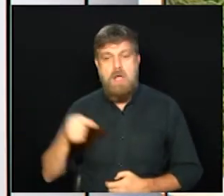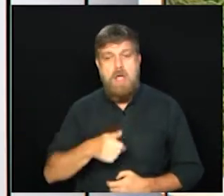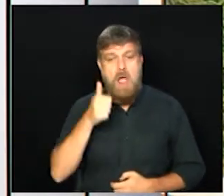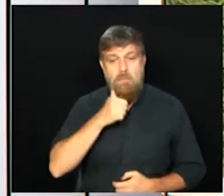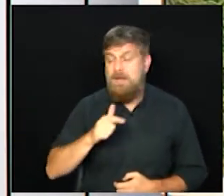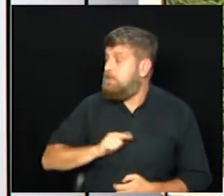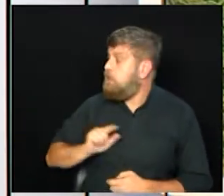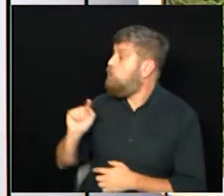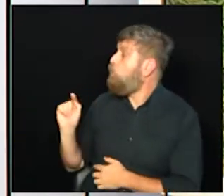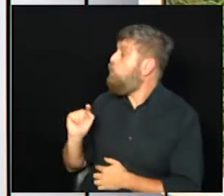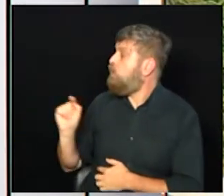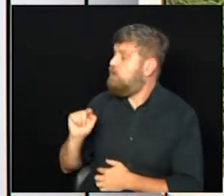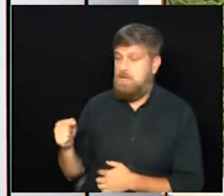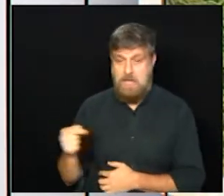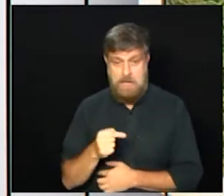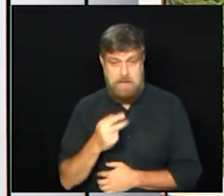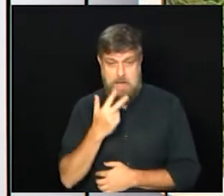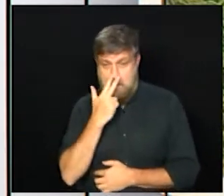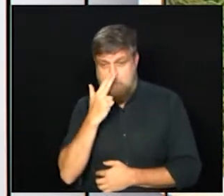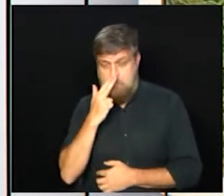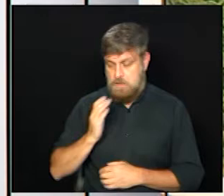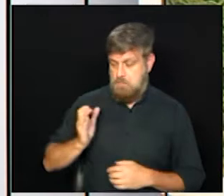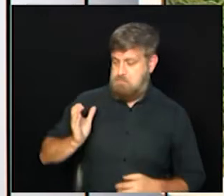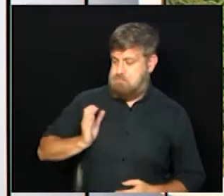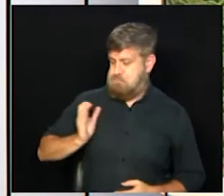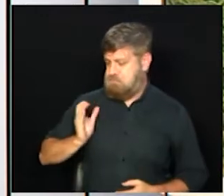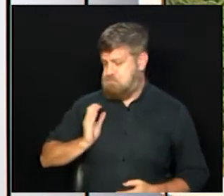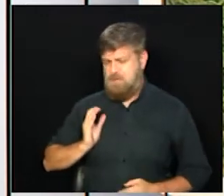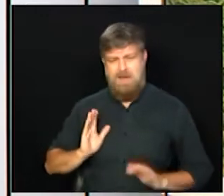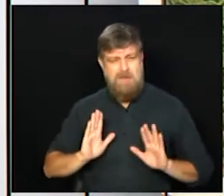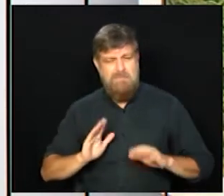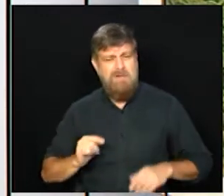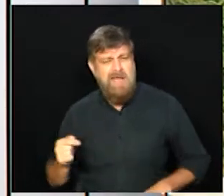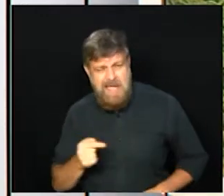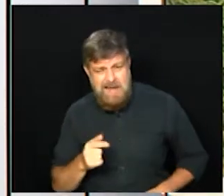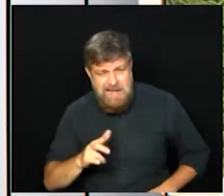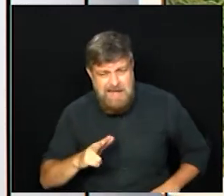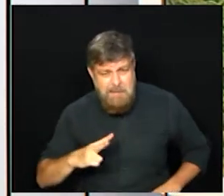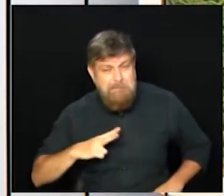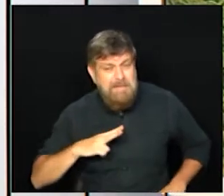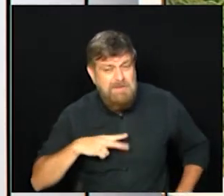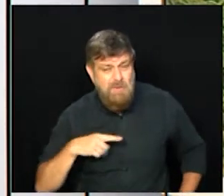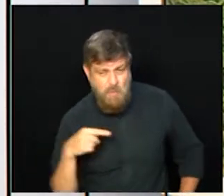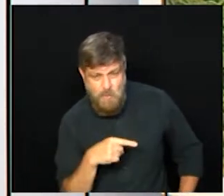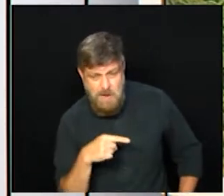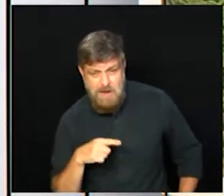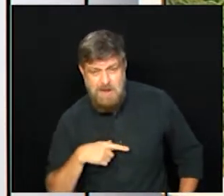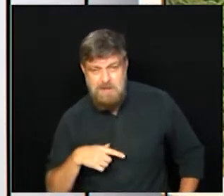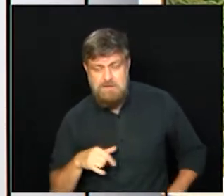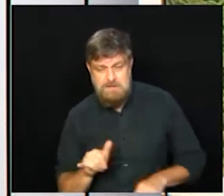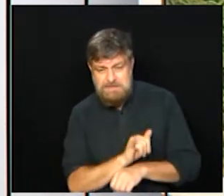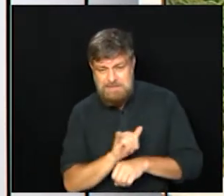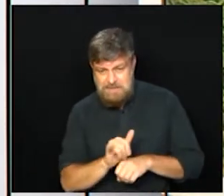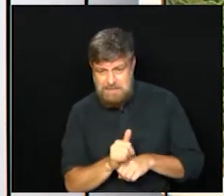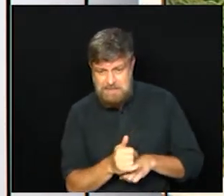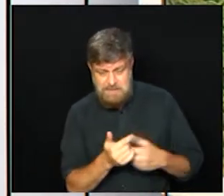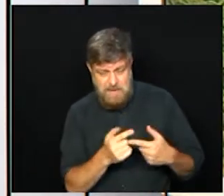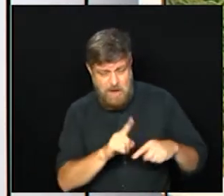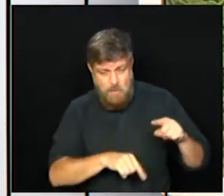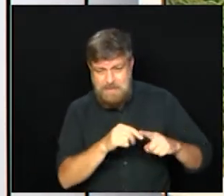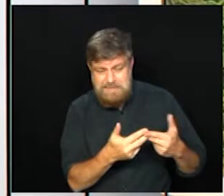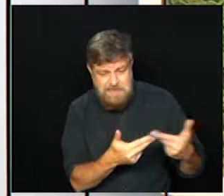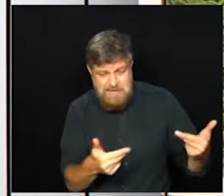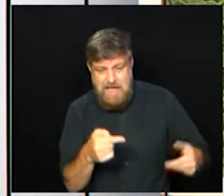pode ser considerada uma mulher de classe média alta, enfim. Mas o que essa mulher tem dela? Quais são os meios materiais que ela tem